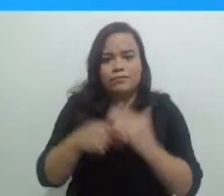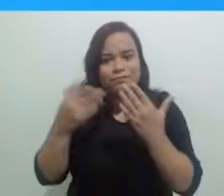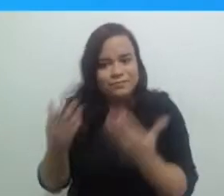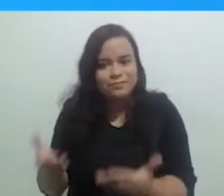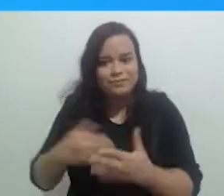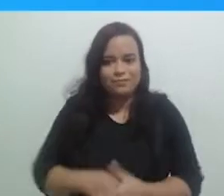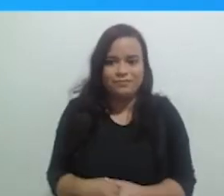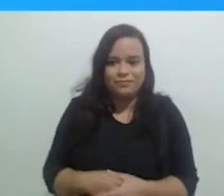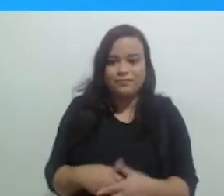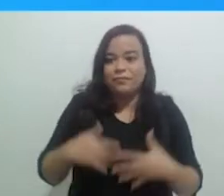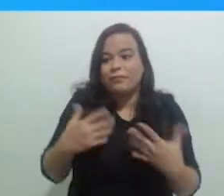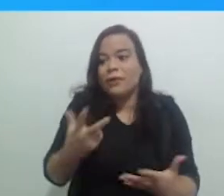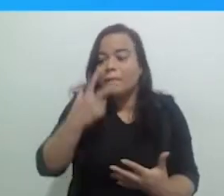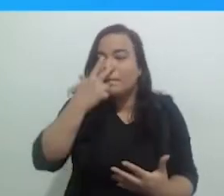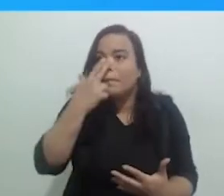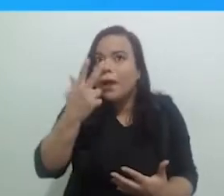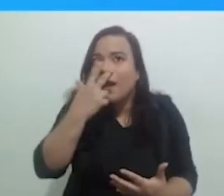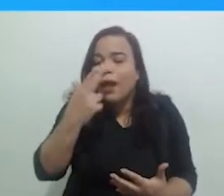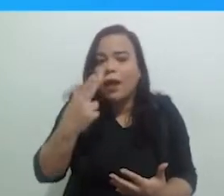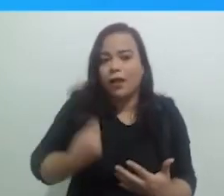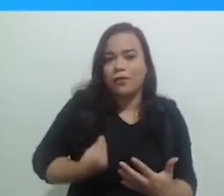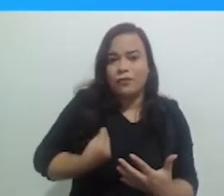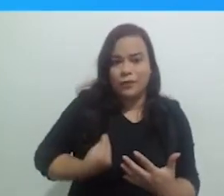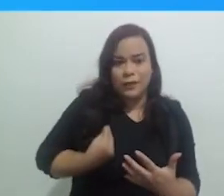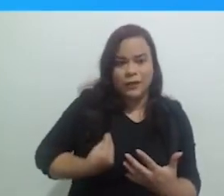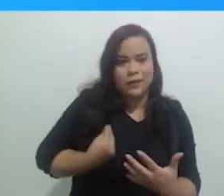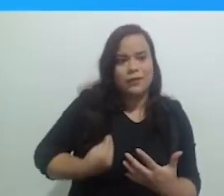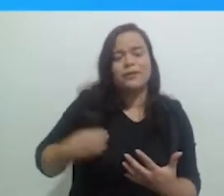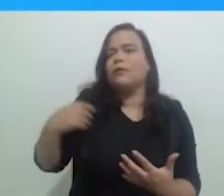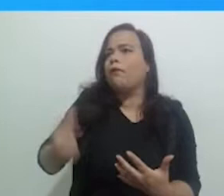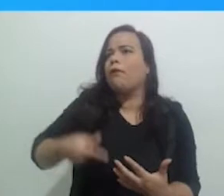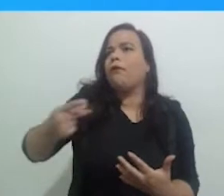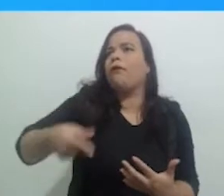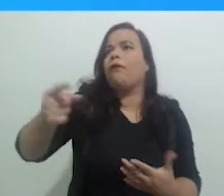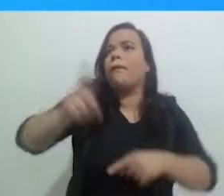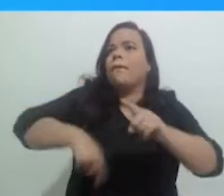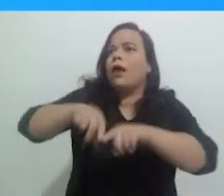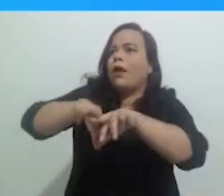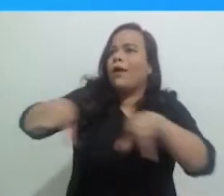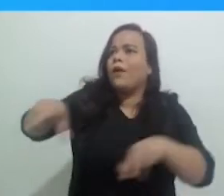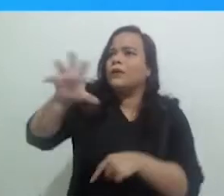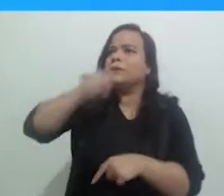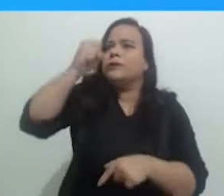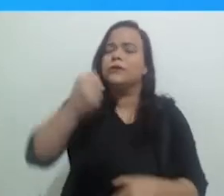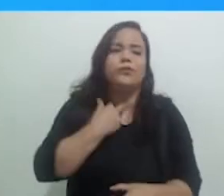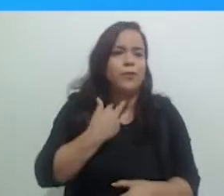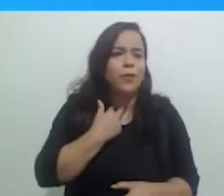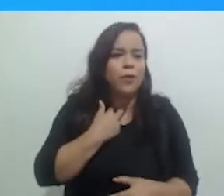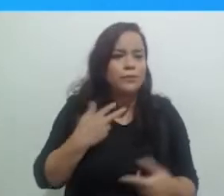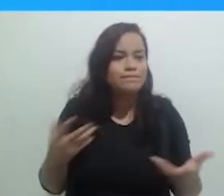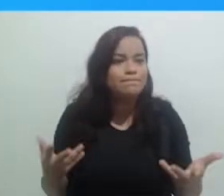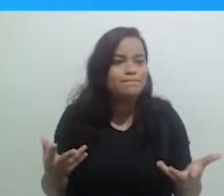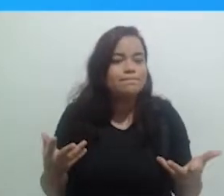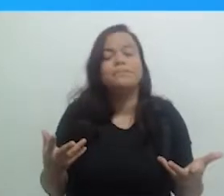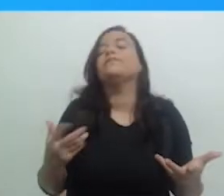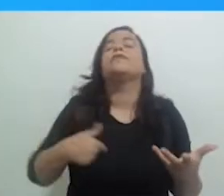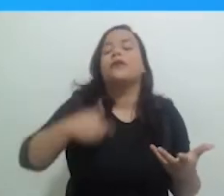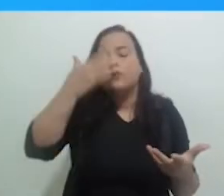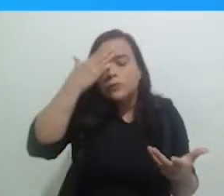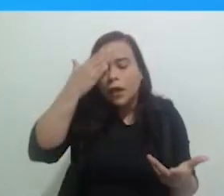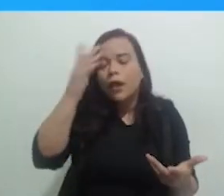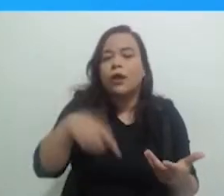indisponíveis. Né? Eu entendo, exatamente. E aí os nossos votos são pela concessão da